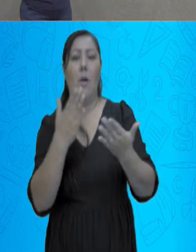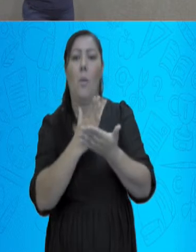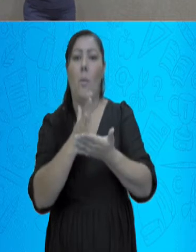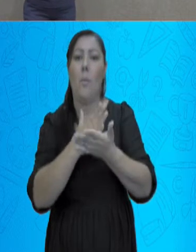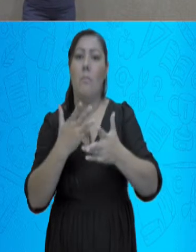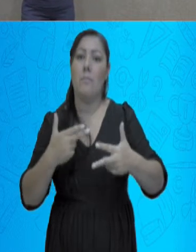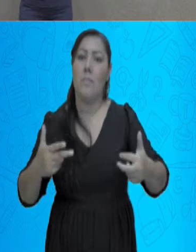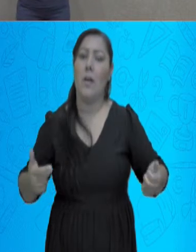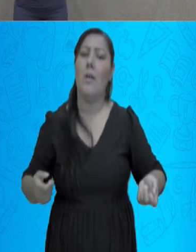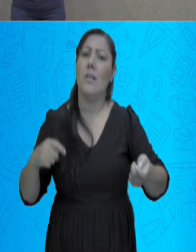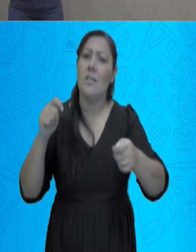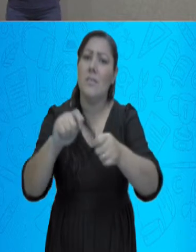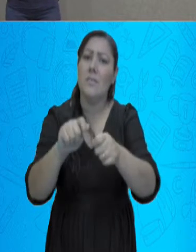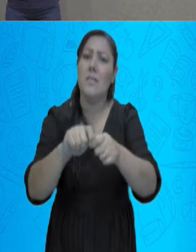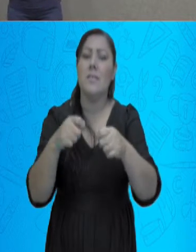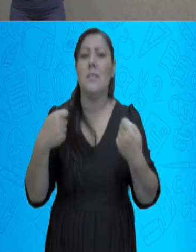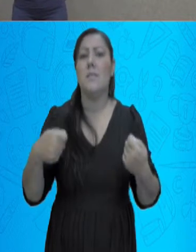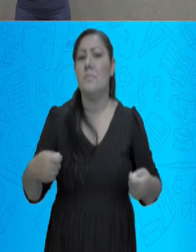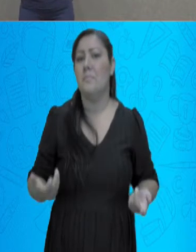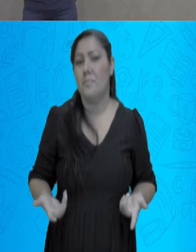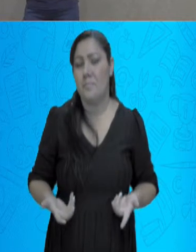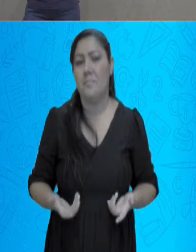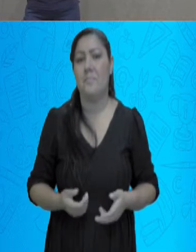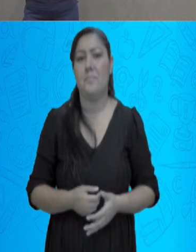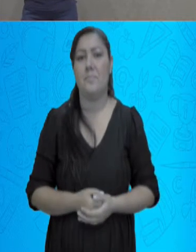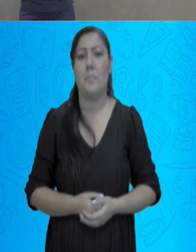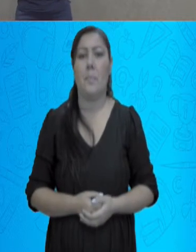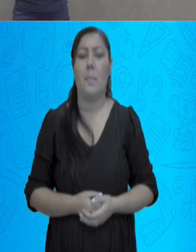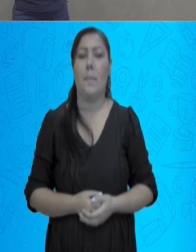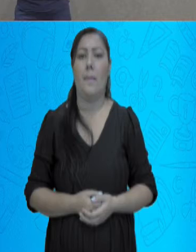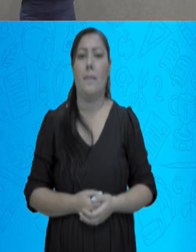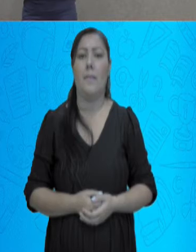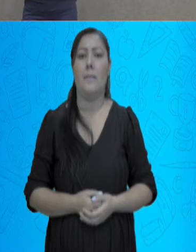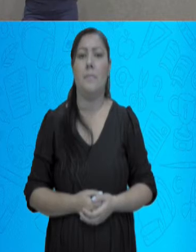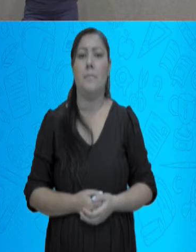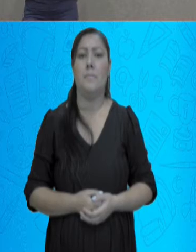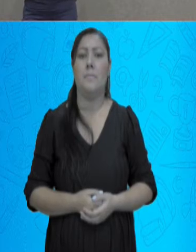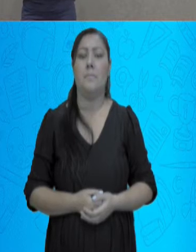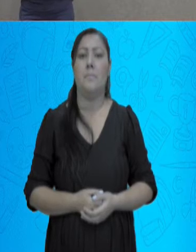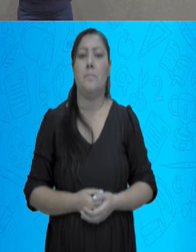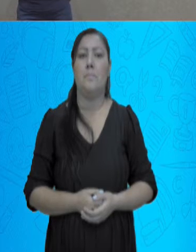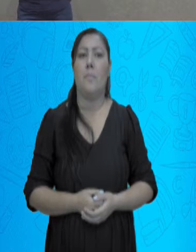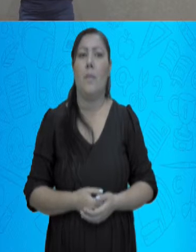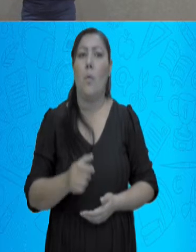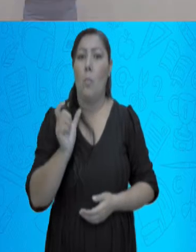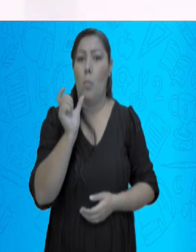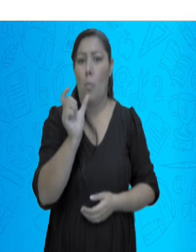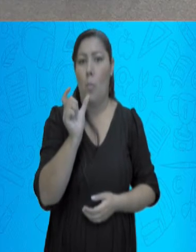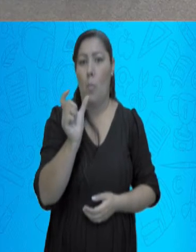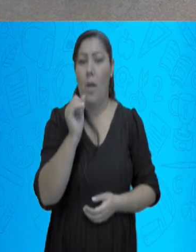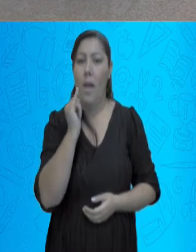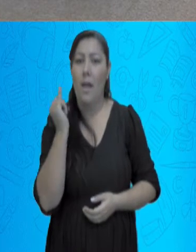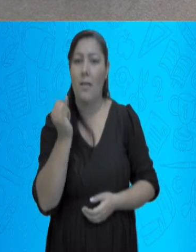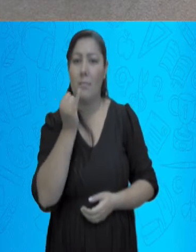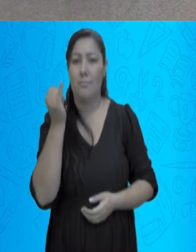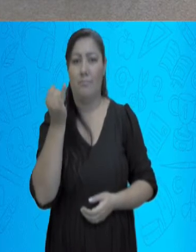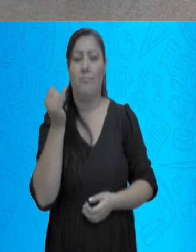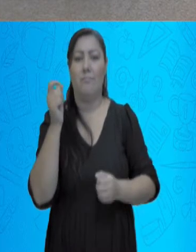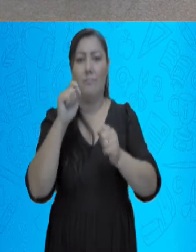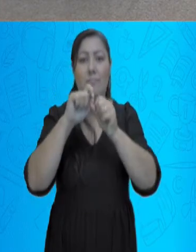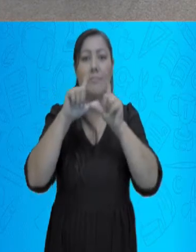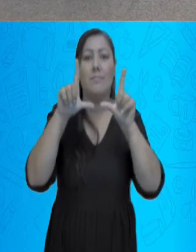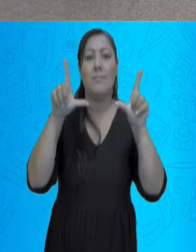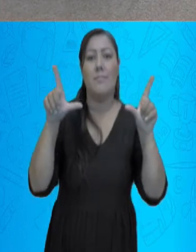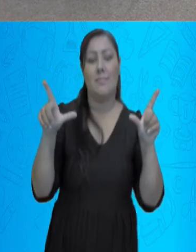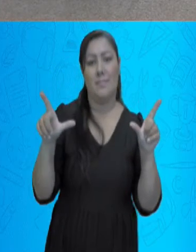o que a gente pode entender? Uma palavra que é muito importante no gênero de cartaz